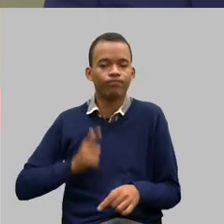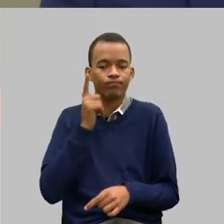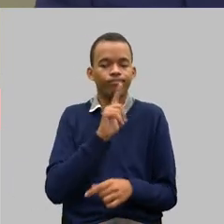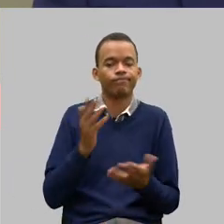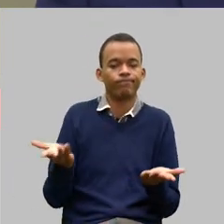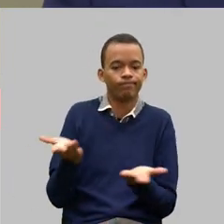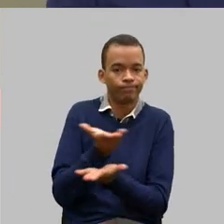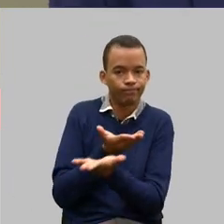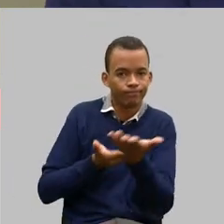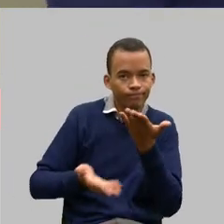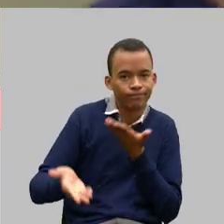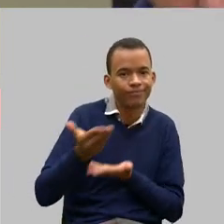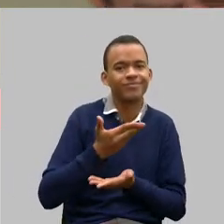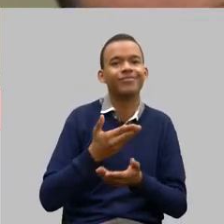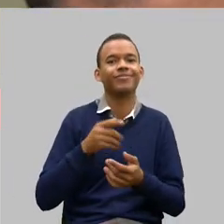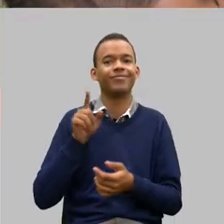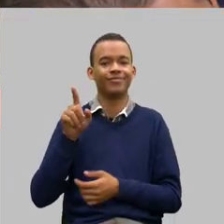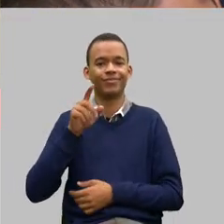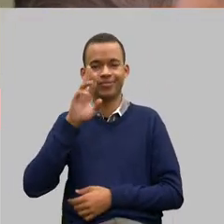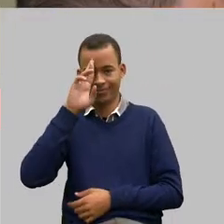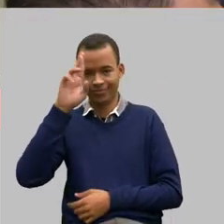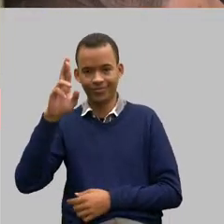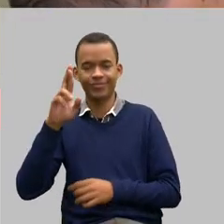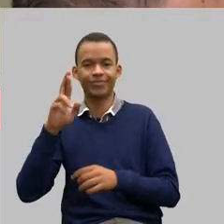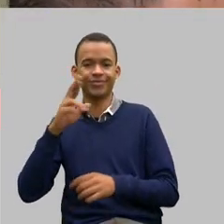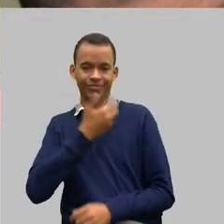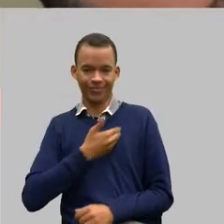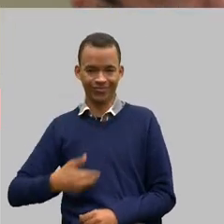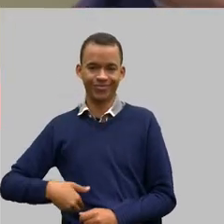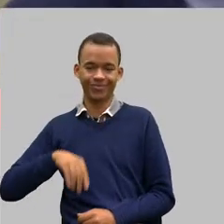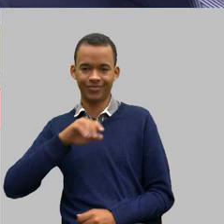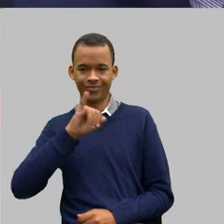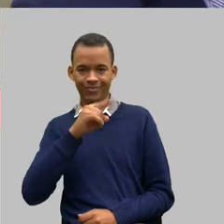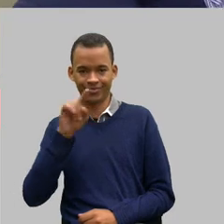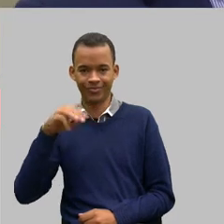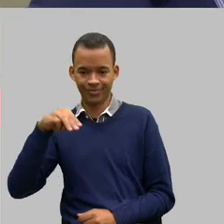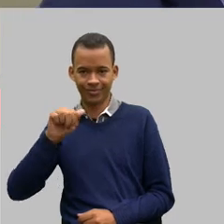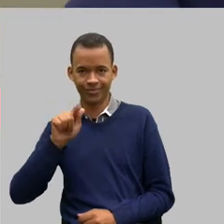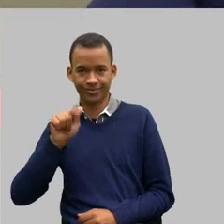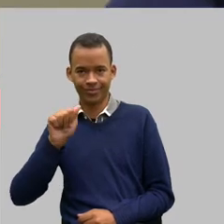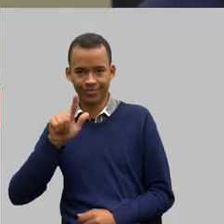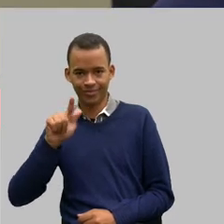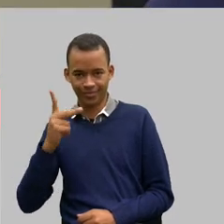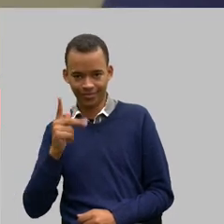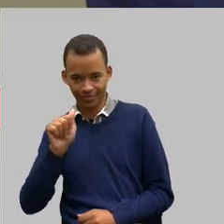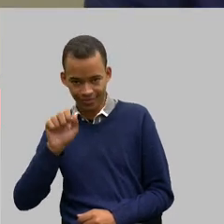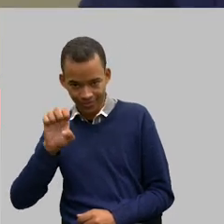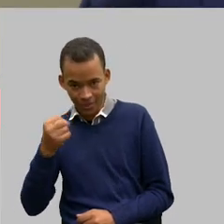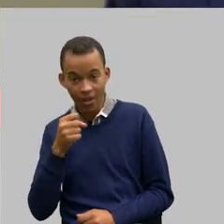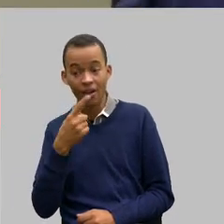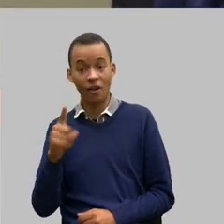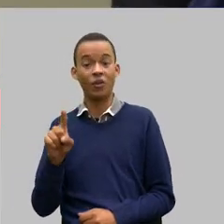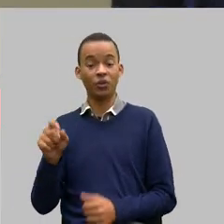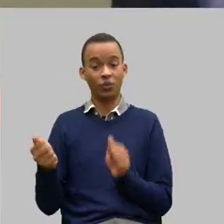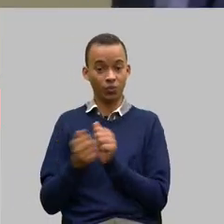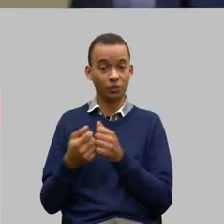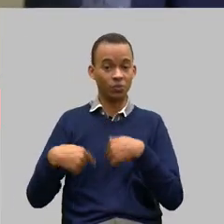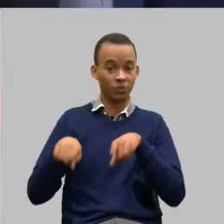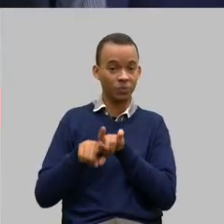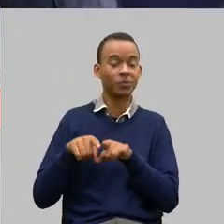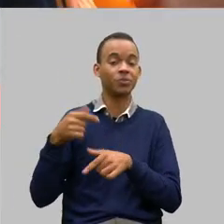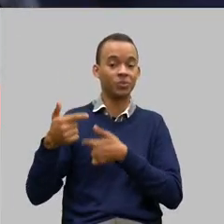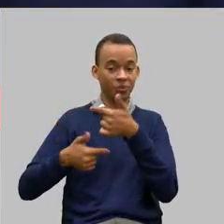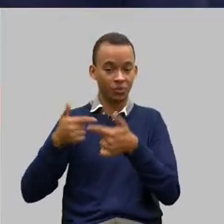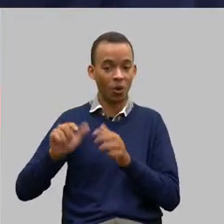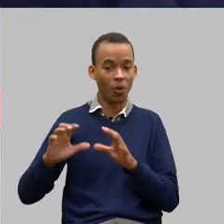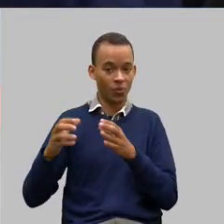junto do nosso líder de governo João Magalhães e é um amigo é um parceiro é colega na comissão de constituição e justiça e eu tenho visto ao